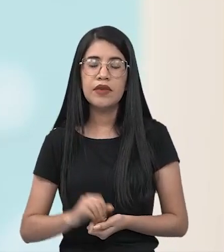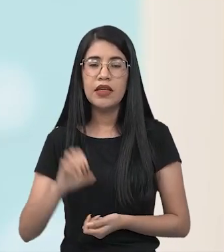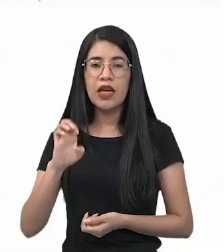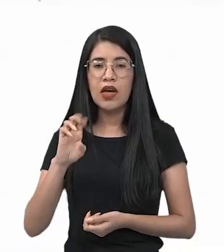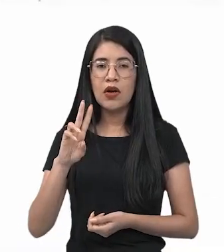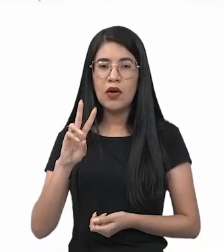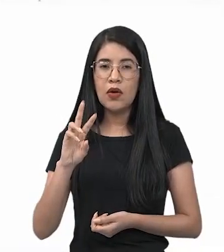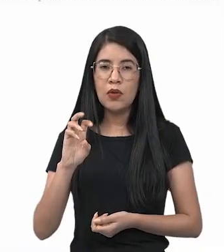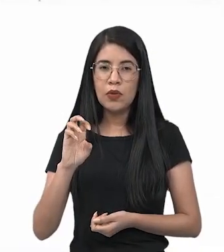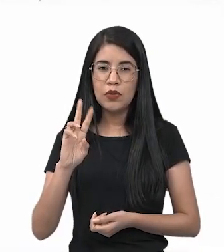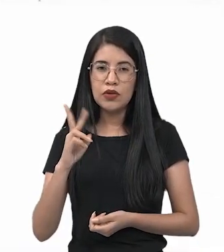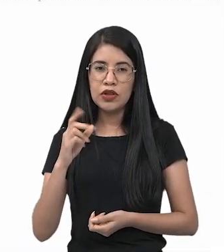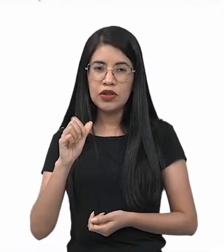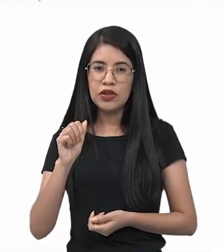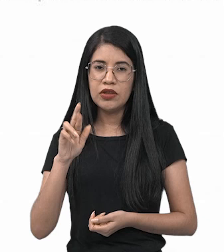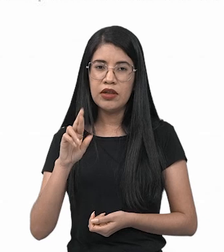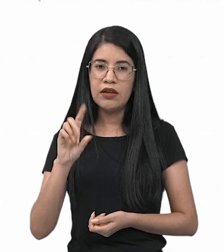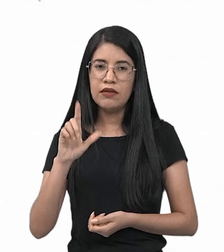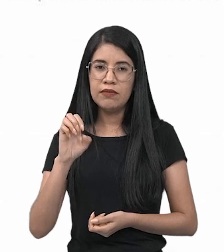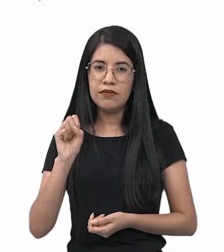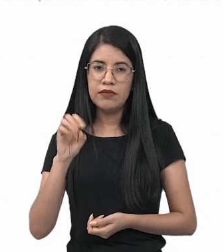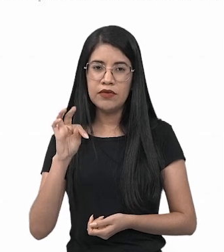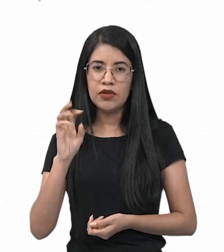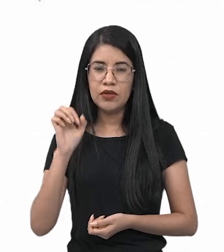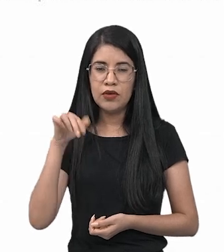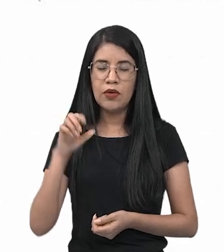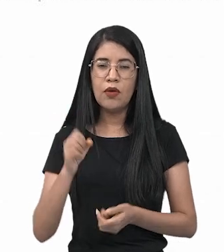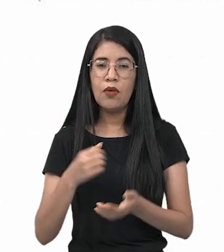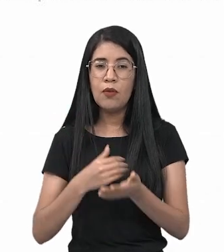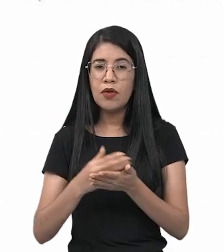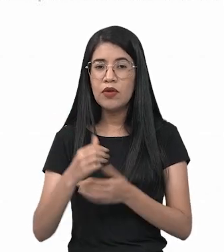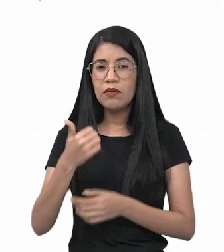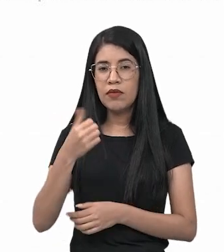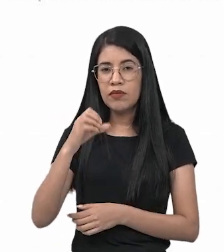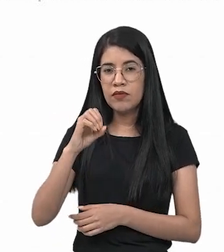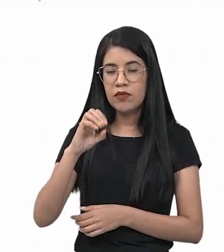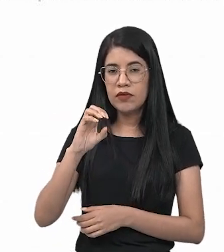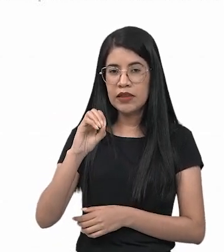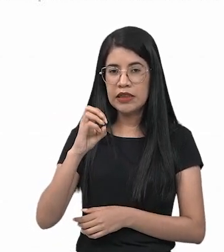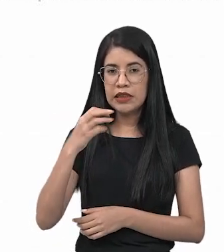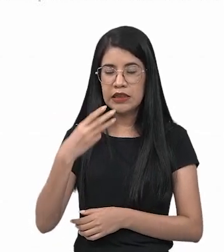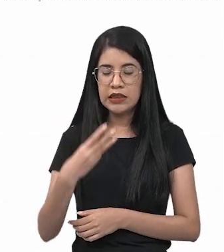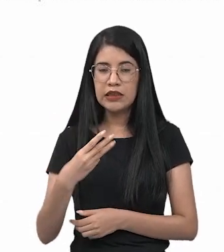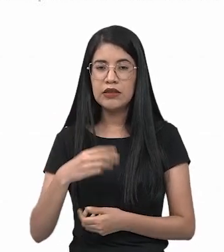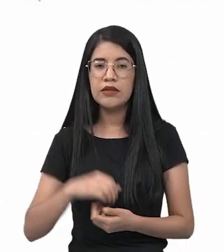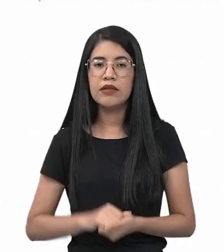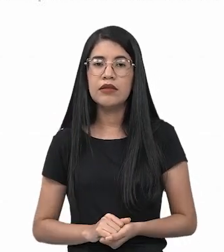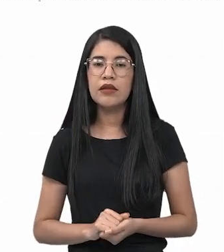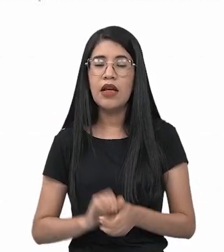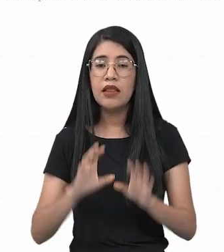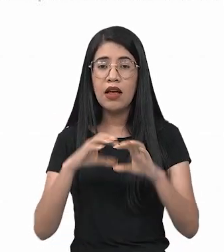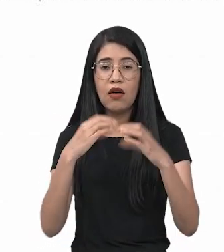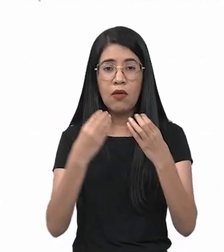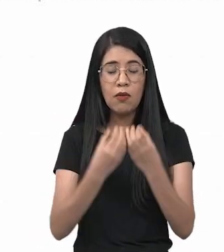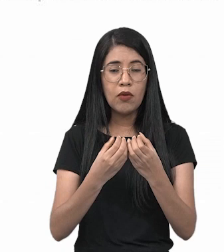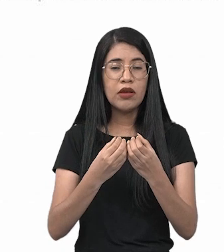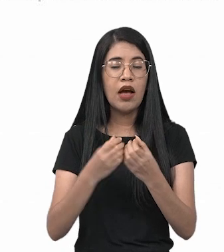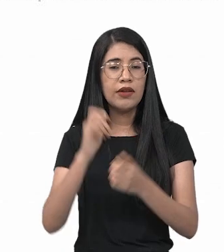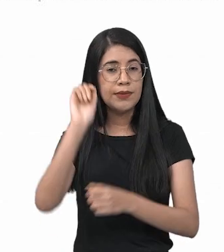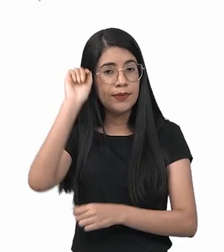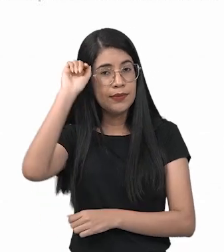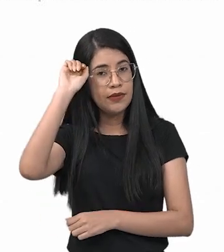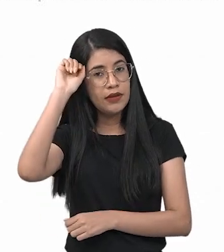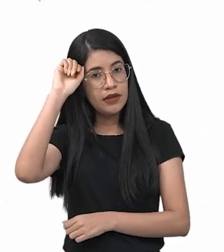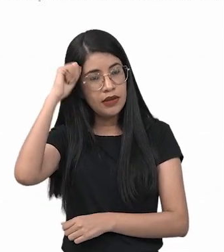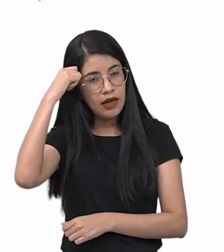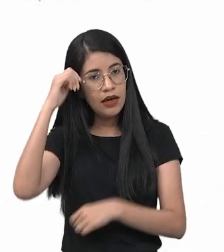Charleston começou a ser desenvolvido em 1903 pela comunidade negra da